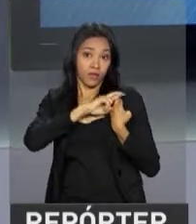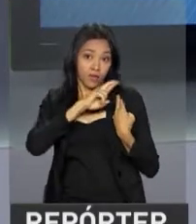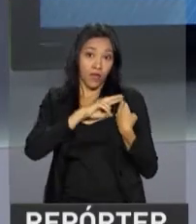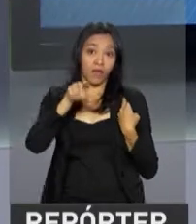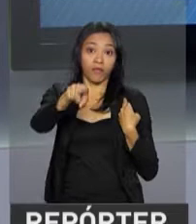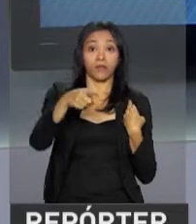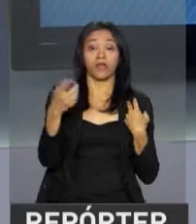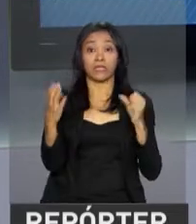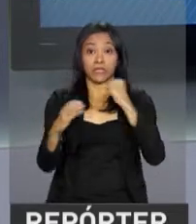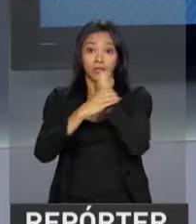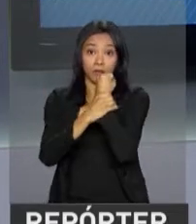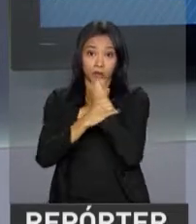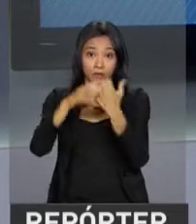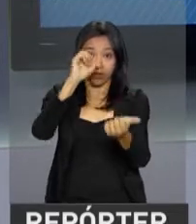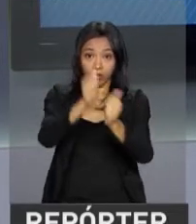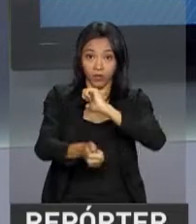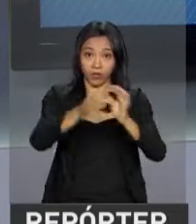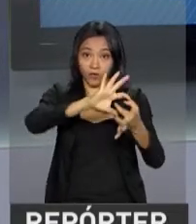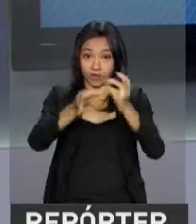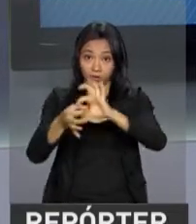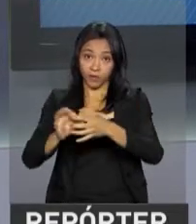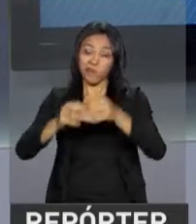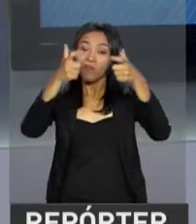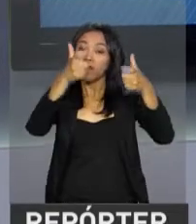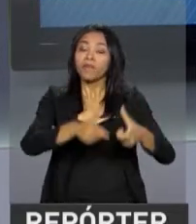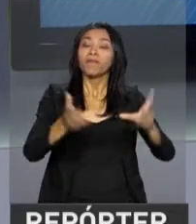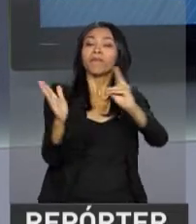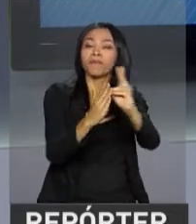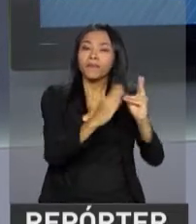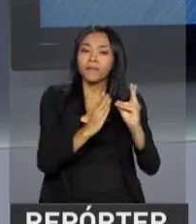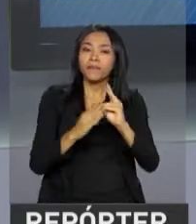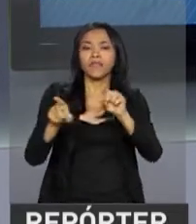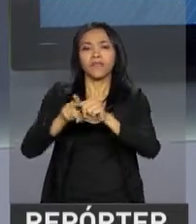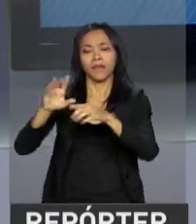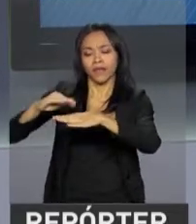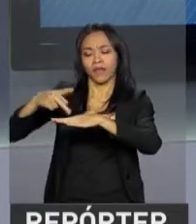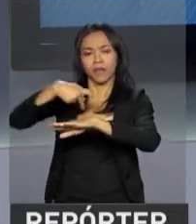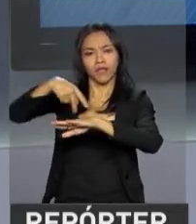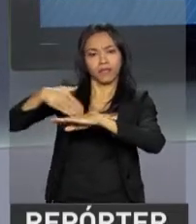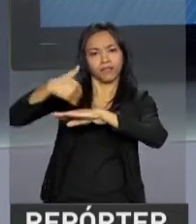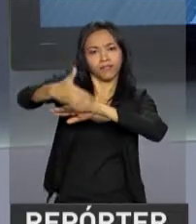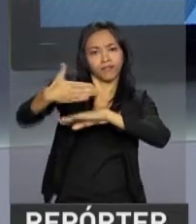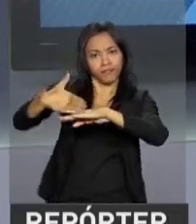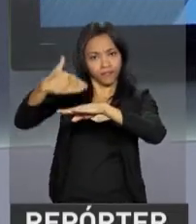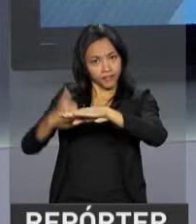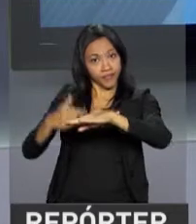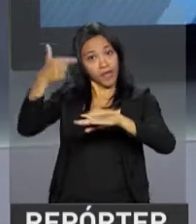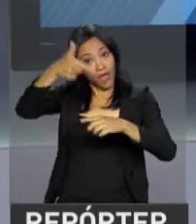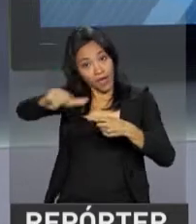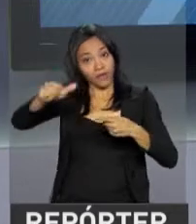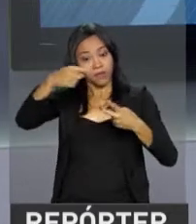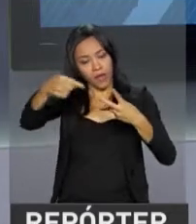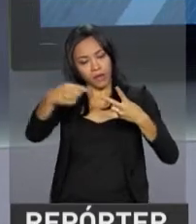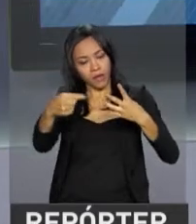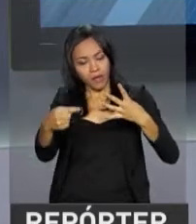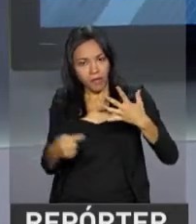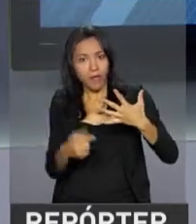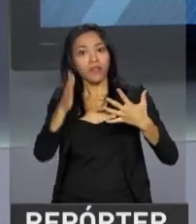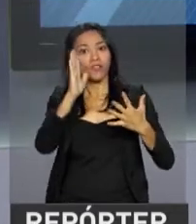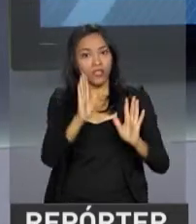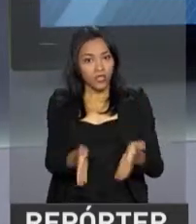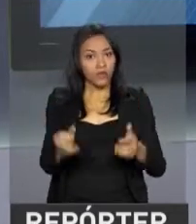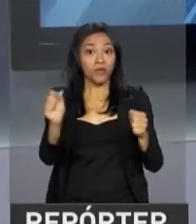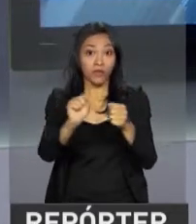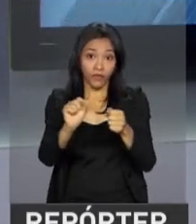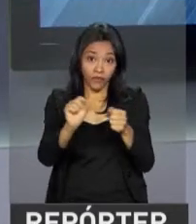por operações em áreas indígenas e de fronteira além de casos de calamidade essas e outras ações foram cumpridas pelos